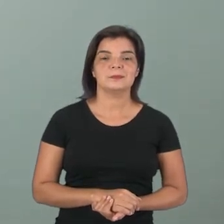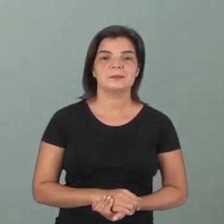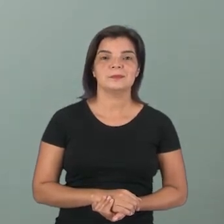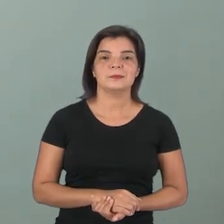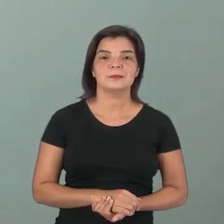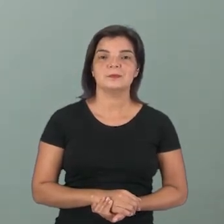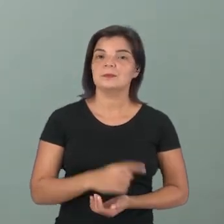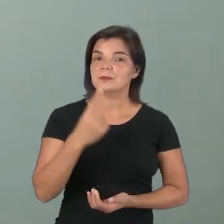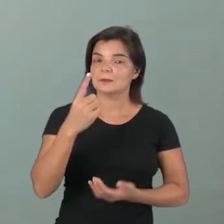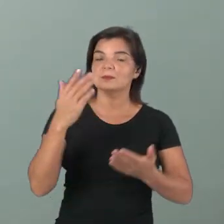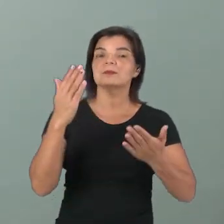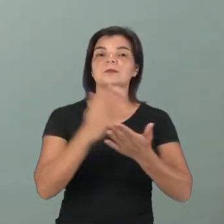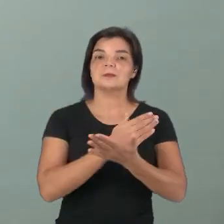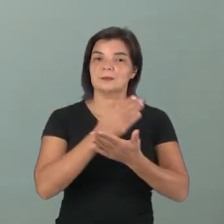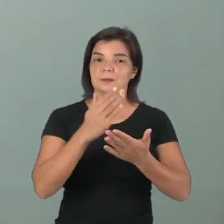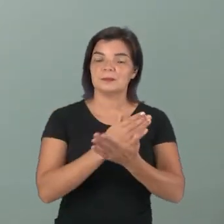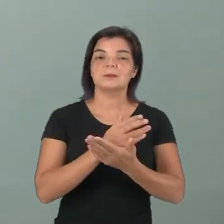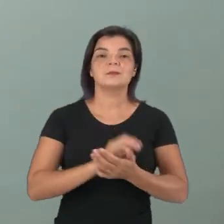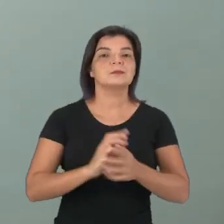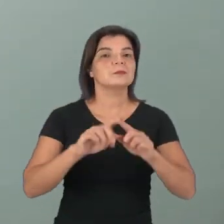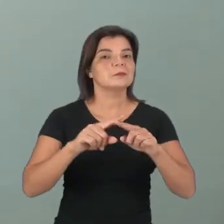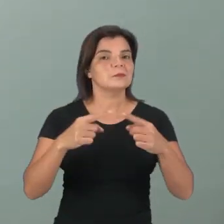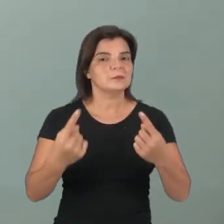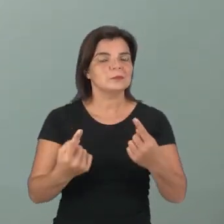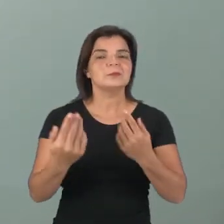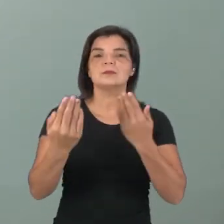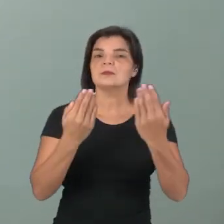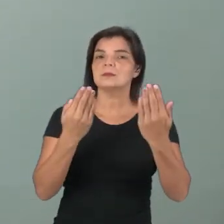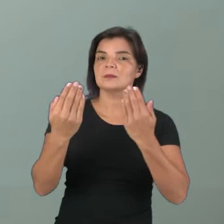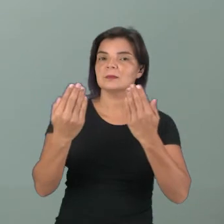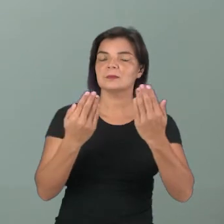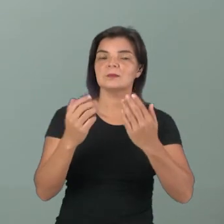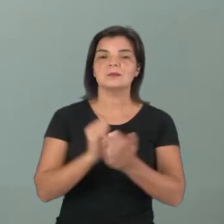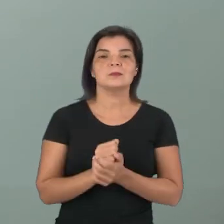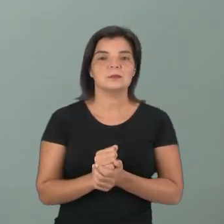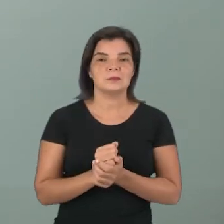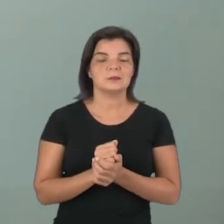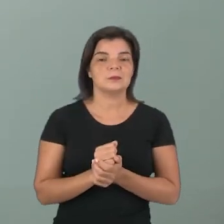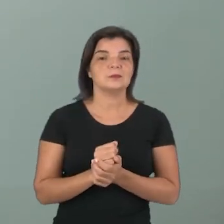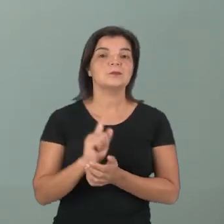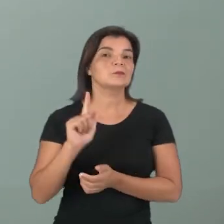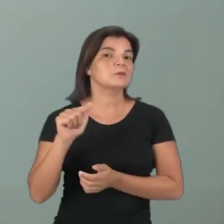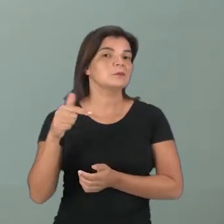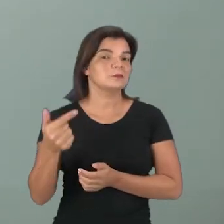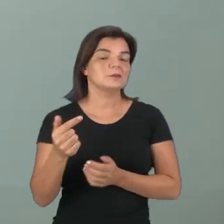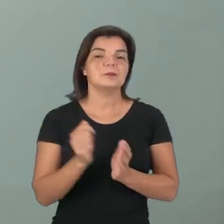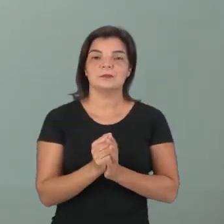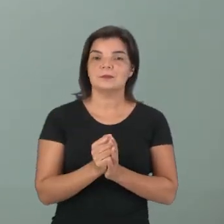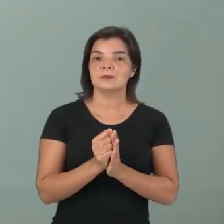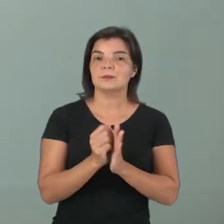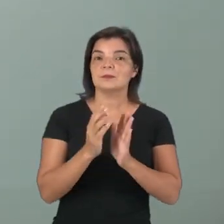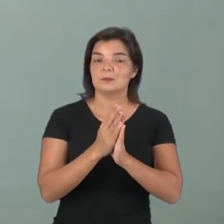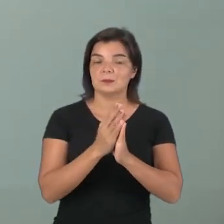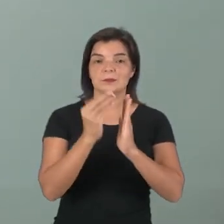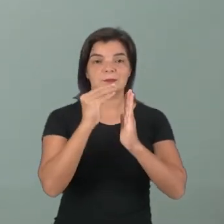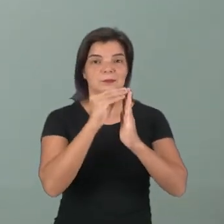tenho aqui um caderno, mas vamos comparar ele em relação à